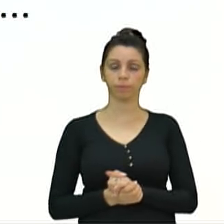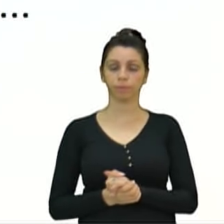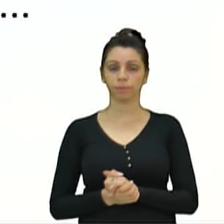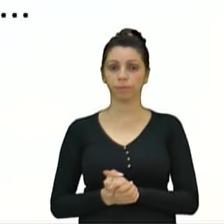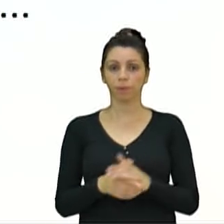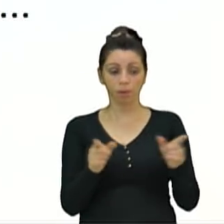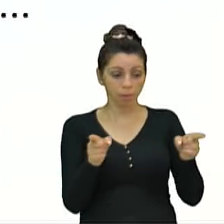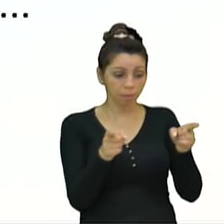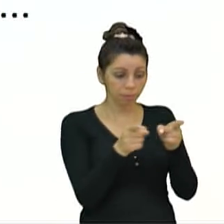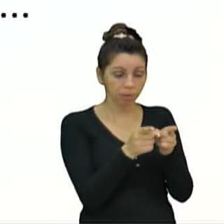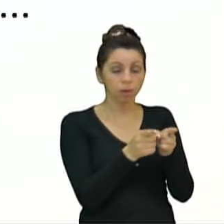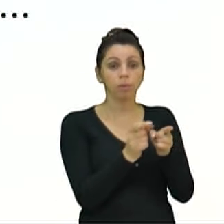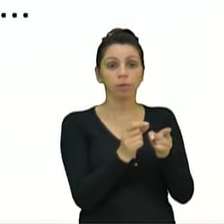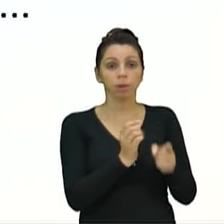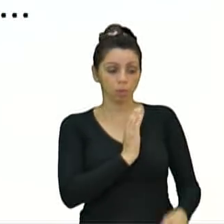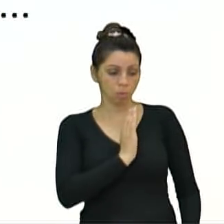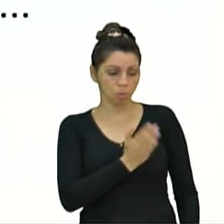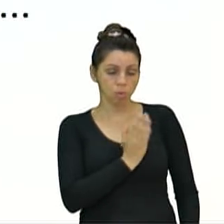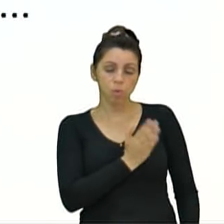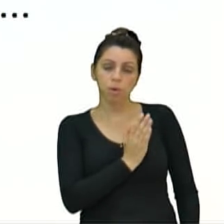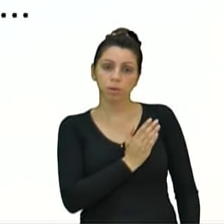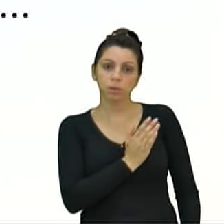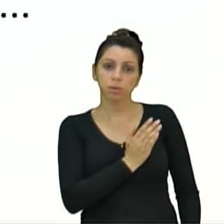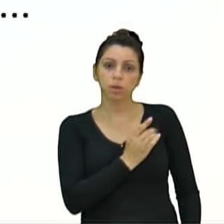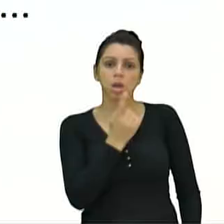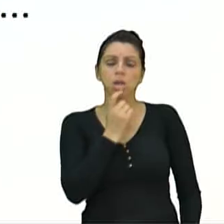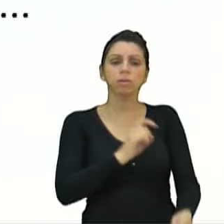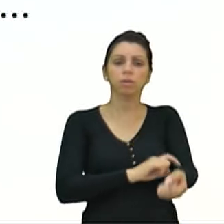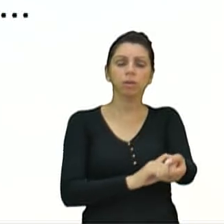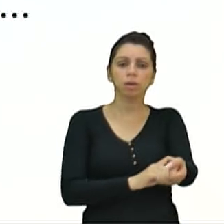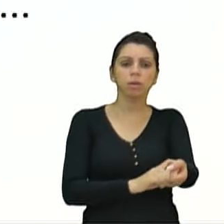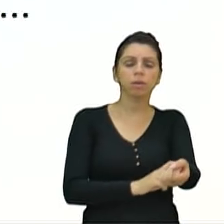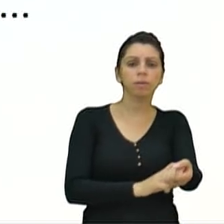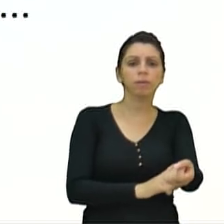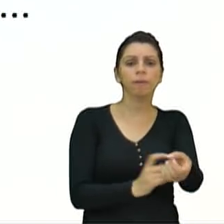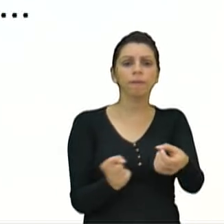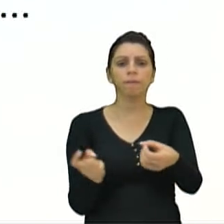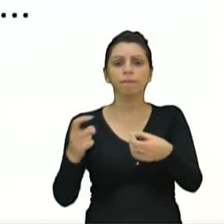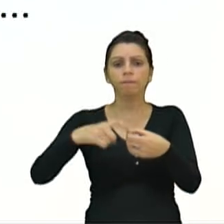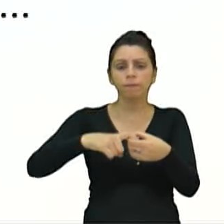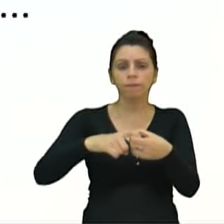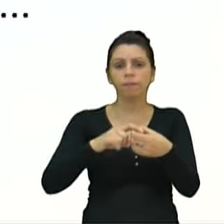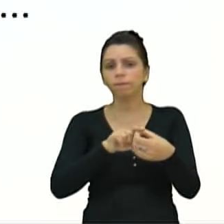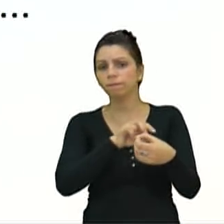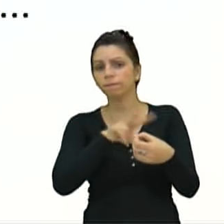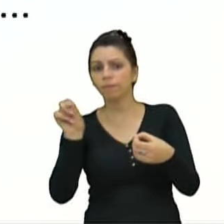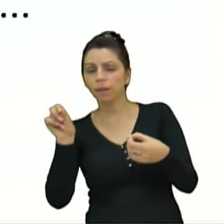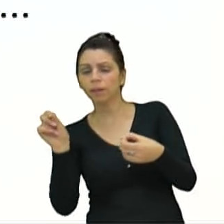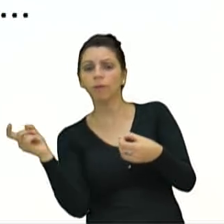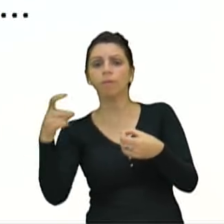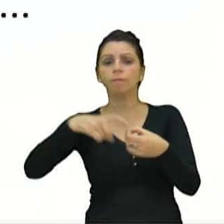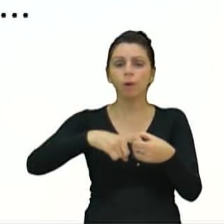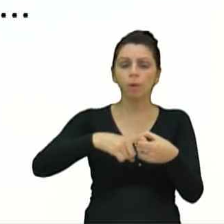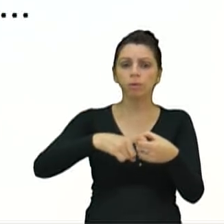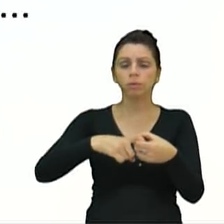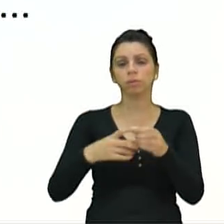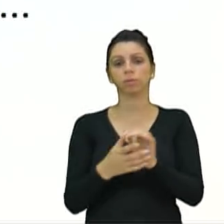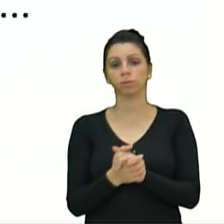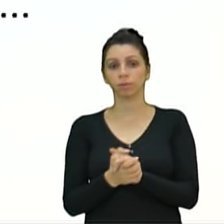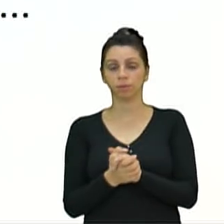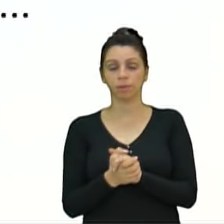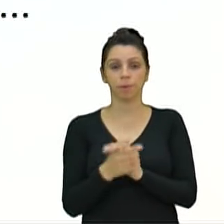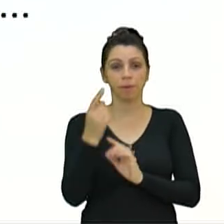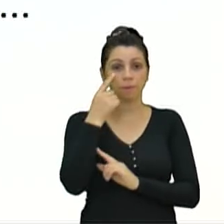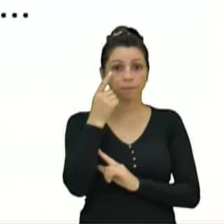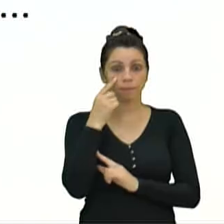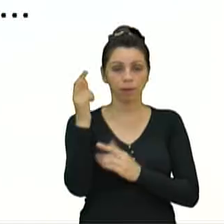vai do coração aos e volta ao, então vamos identificar aí, consulta o esqueminha